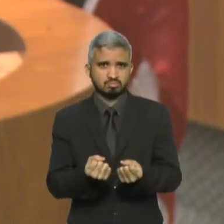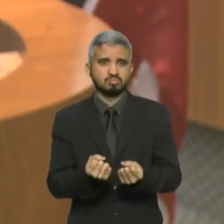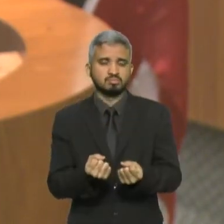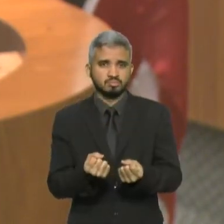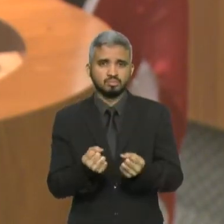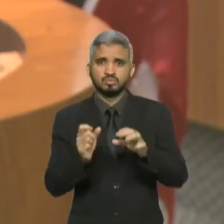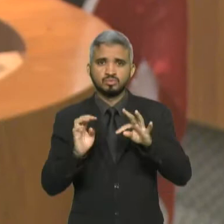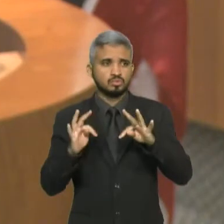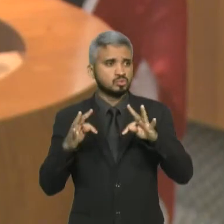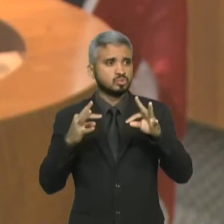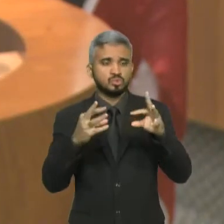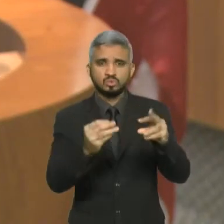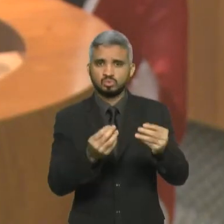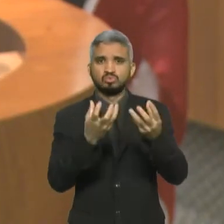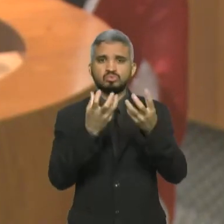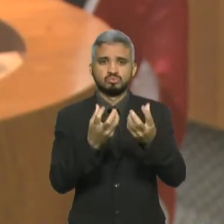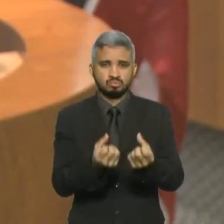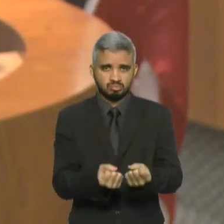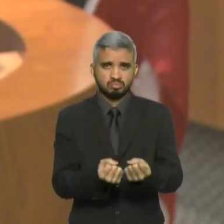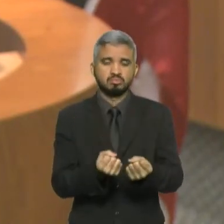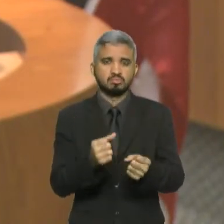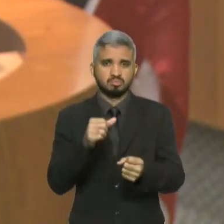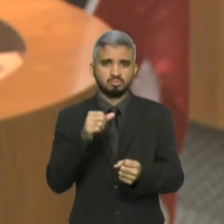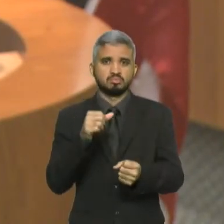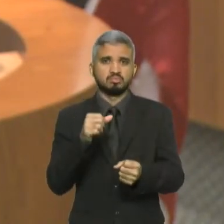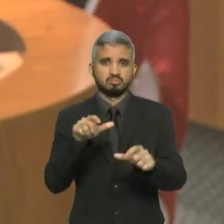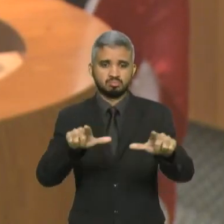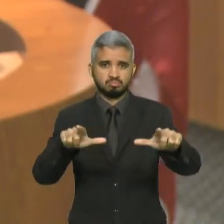que tenha se manifestado o contrário